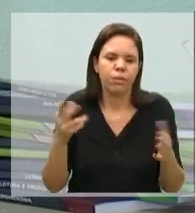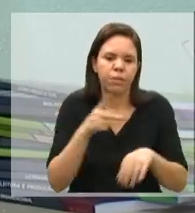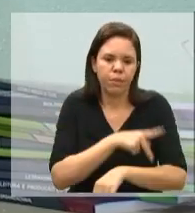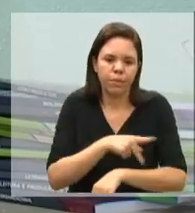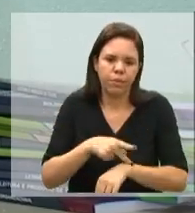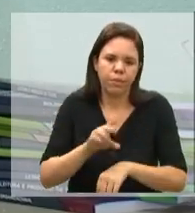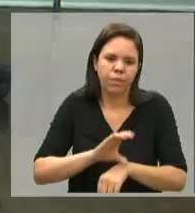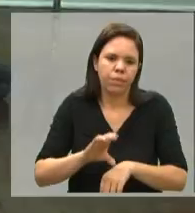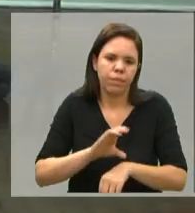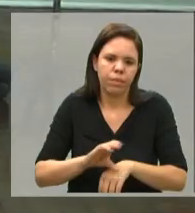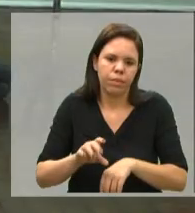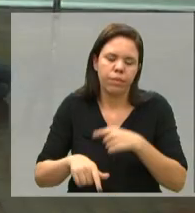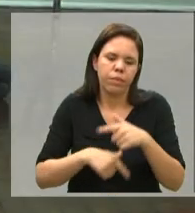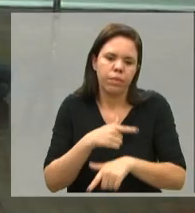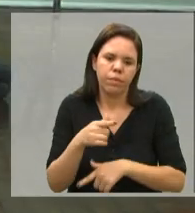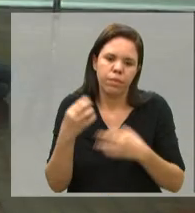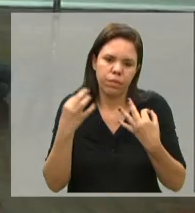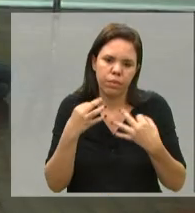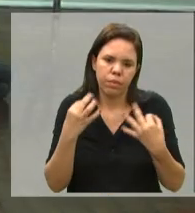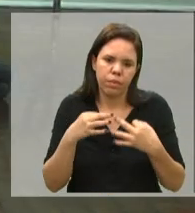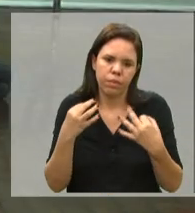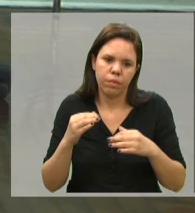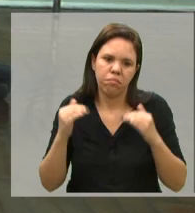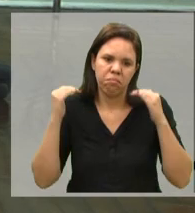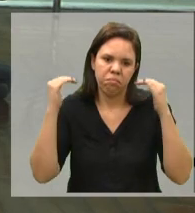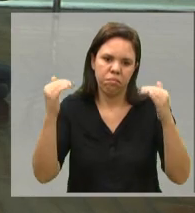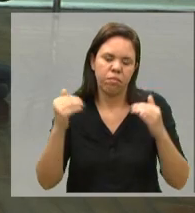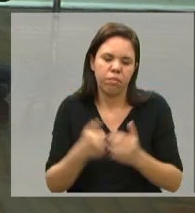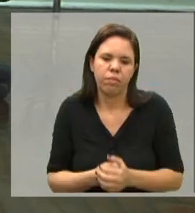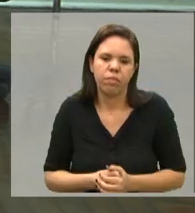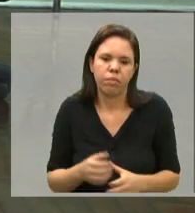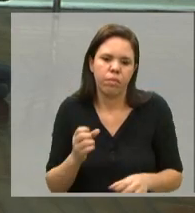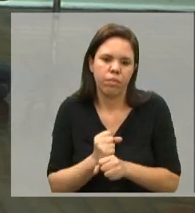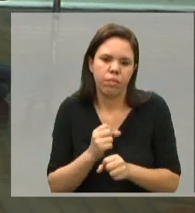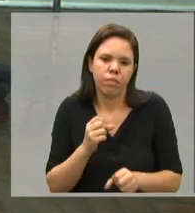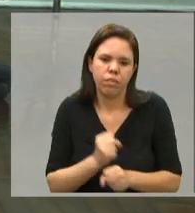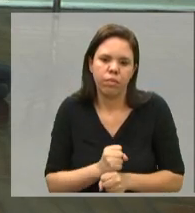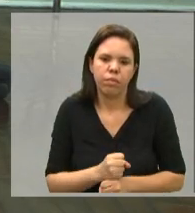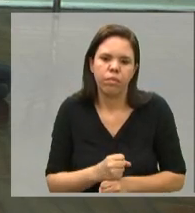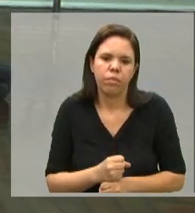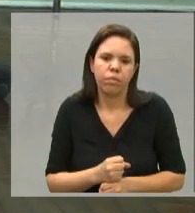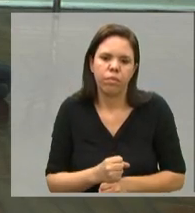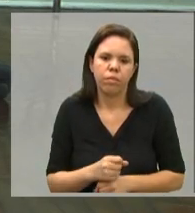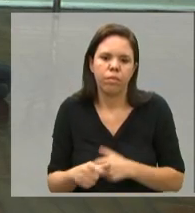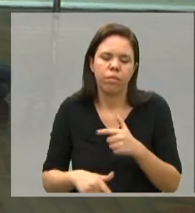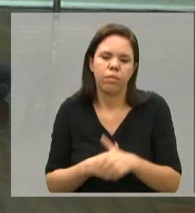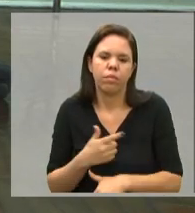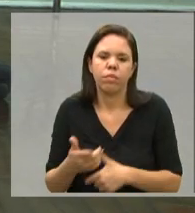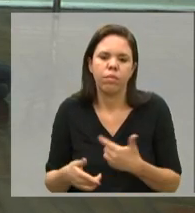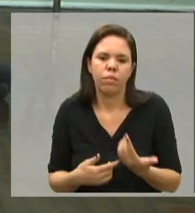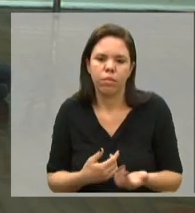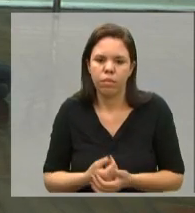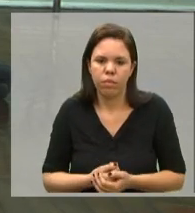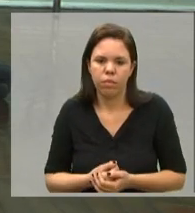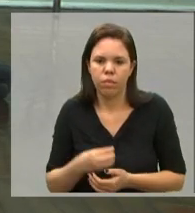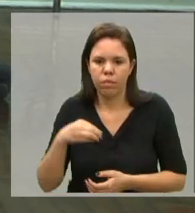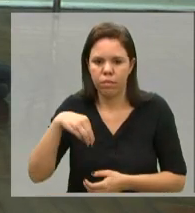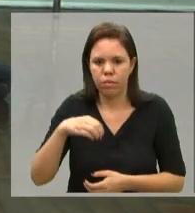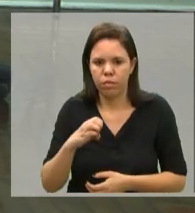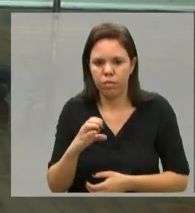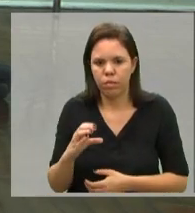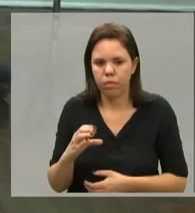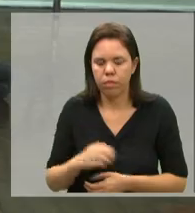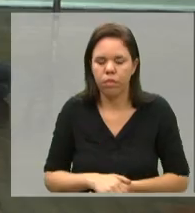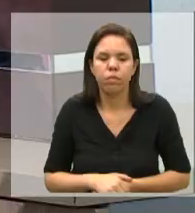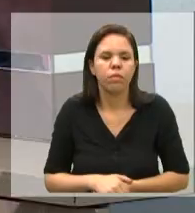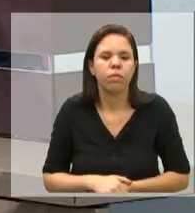seja, é trabalhar com excelência mesmo, né? Tanto que a nota também, né? A gente trabalha com a nota 5, a avaliação de MEC. Vocês acreditam que